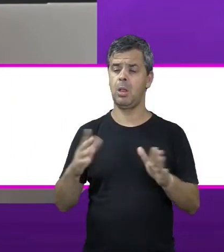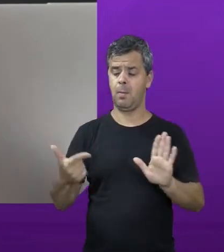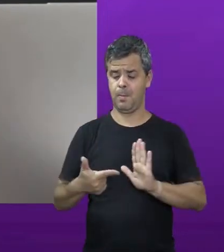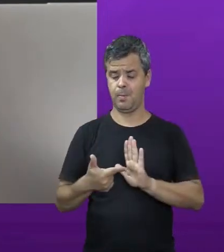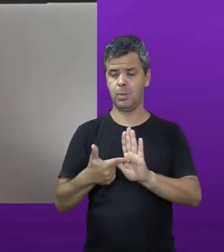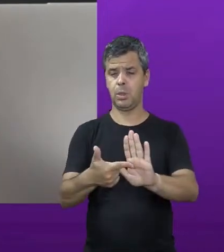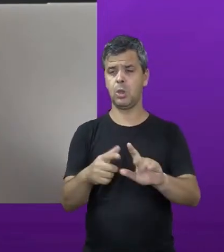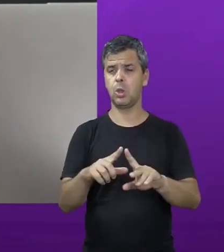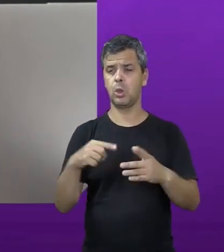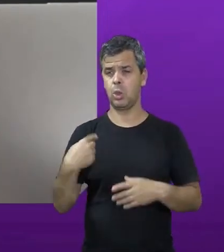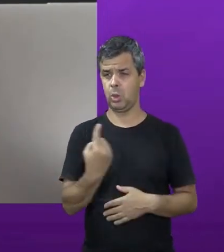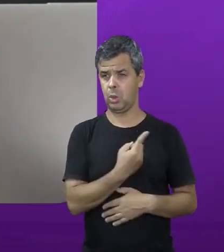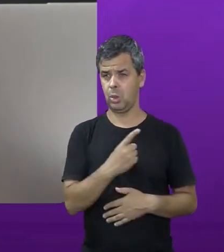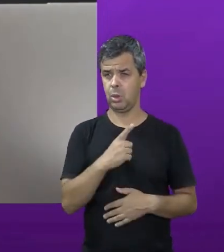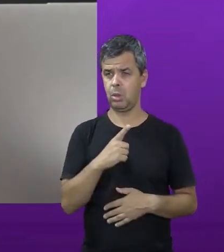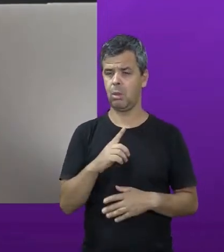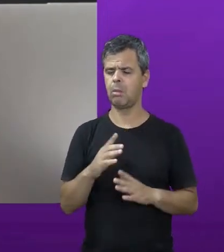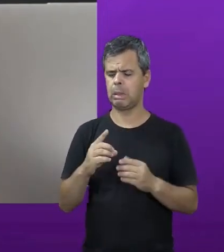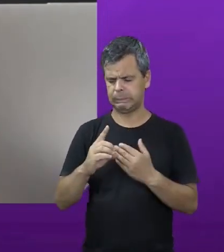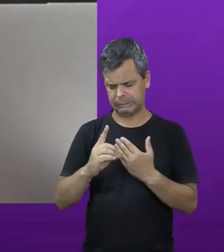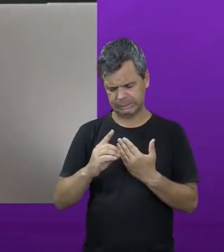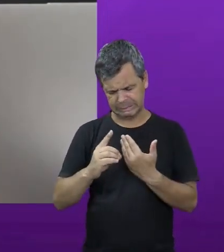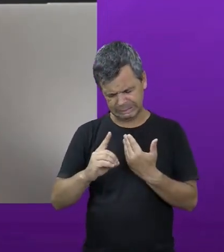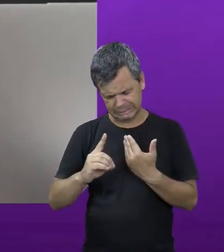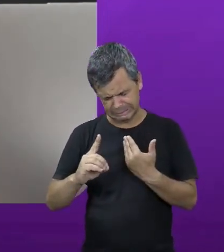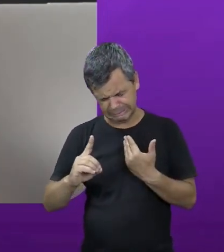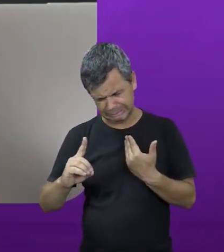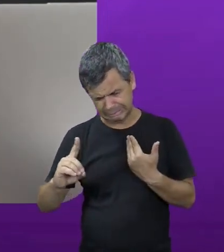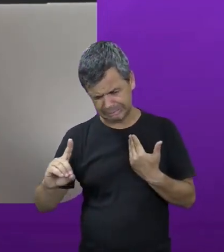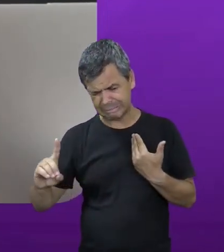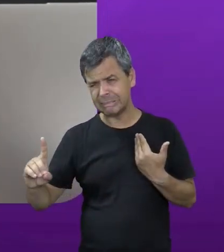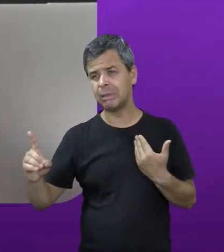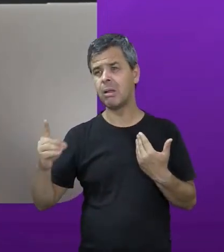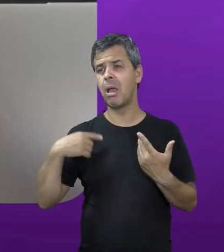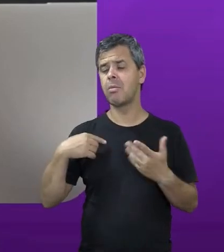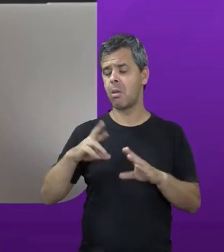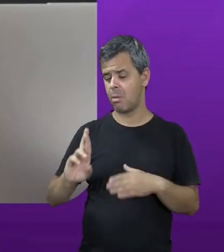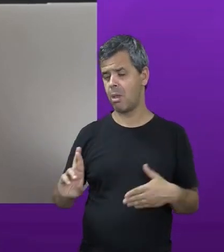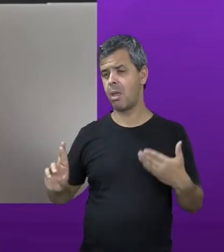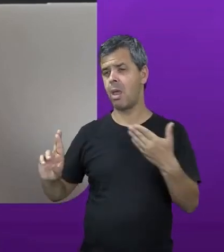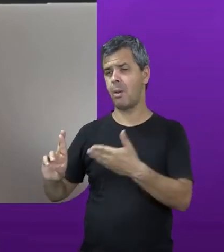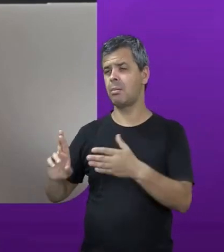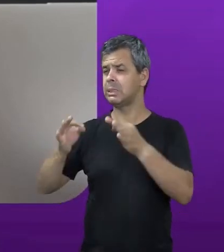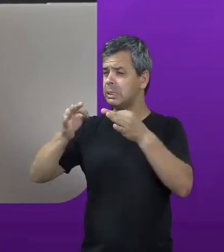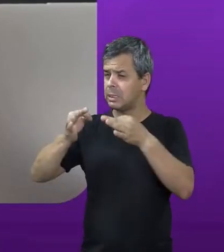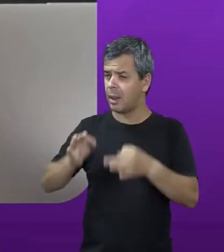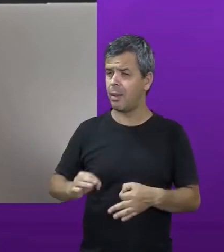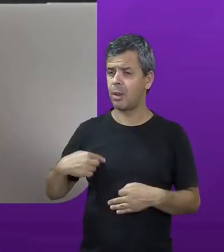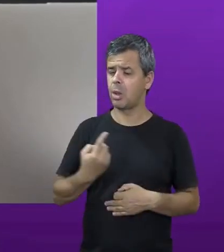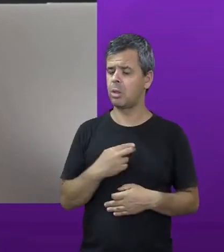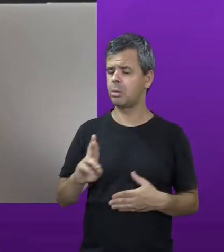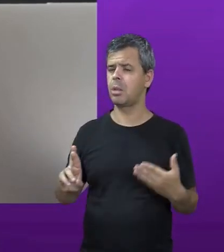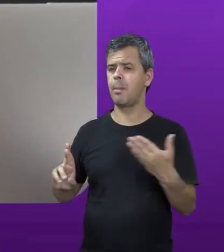mostra o quanto a gente ainda está distante, né, de alcançar uma representação plena sobre o que a gente